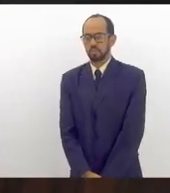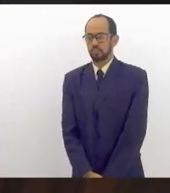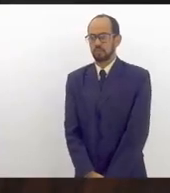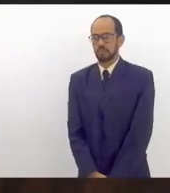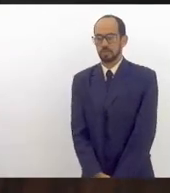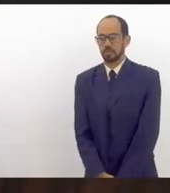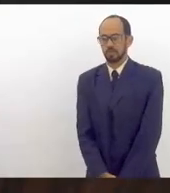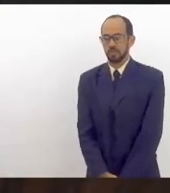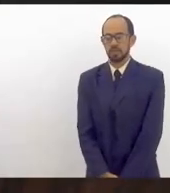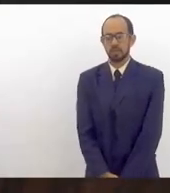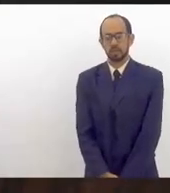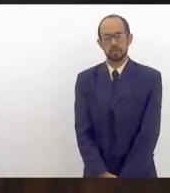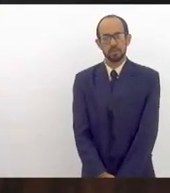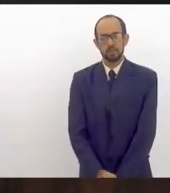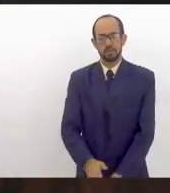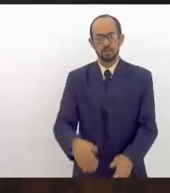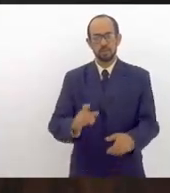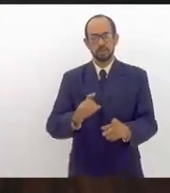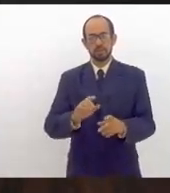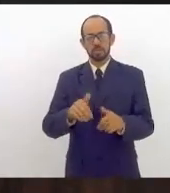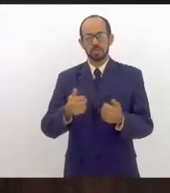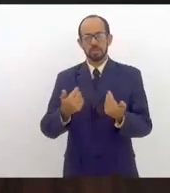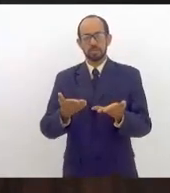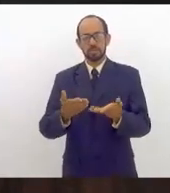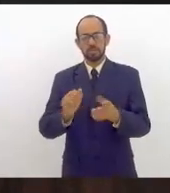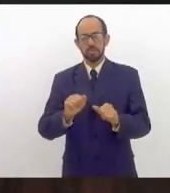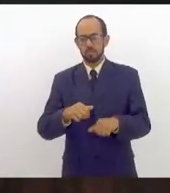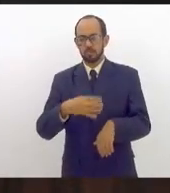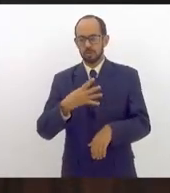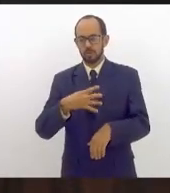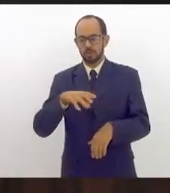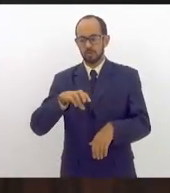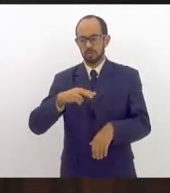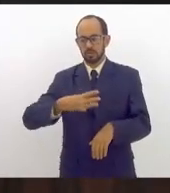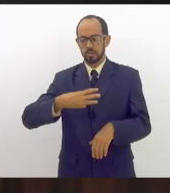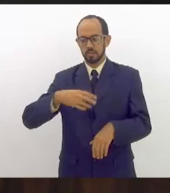Anuncio, em discussão, em primeira discussão, projeto de lei 4388 de